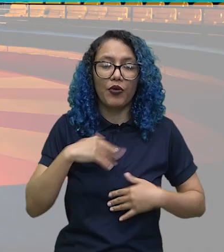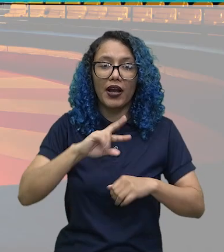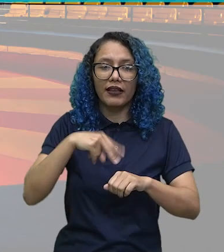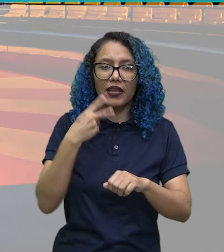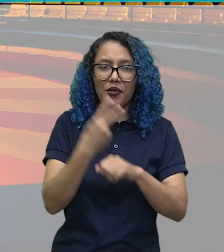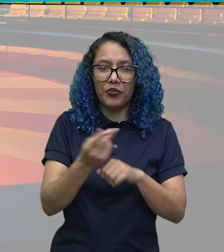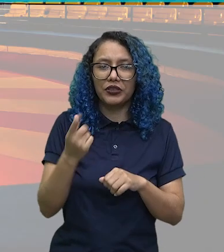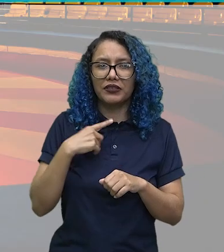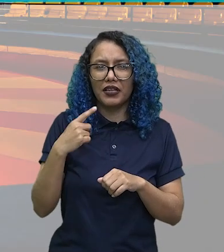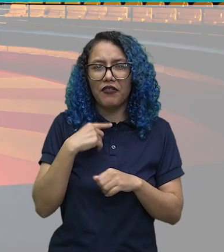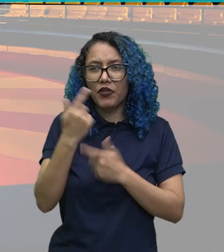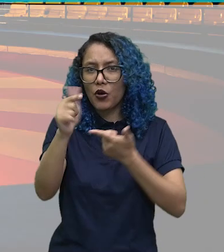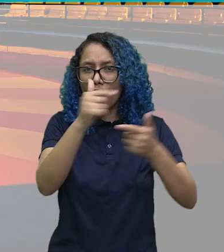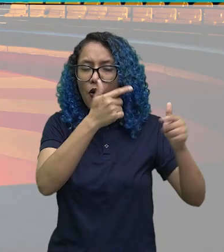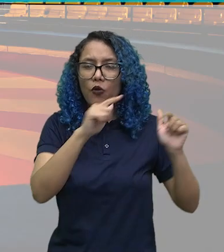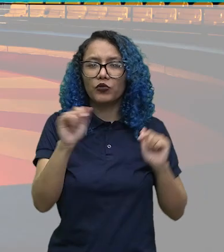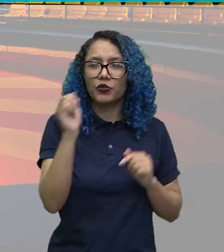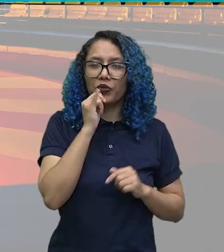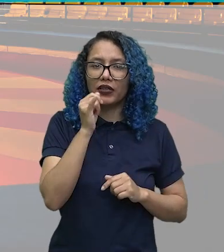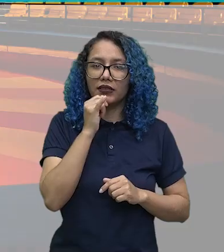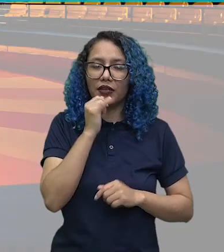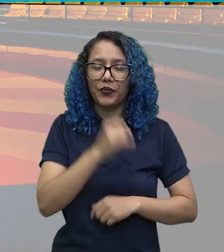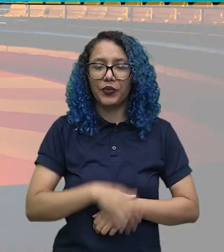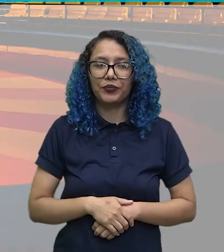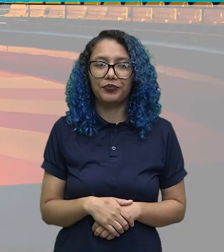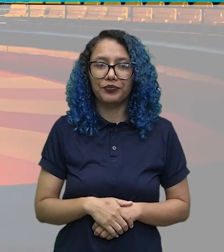tipos icônicos como...